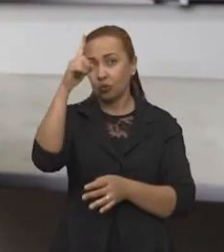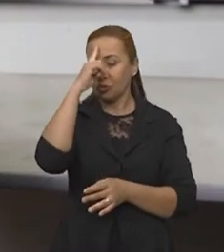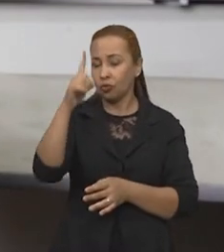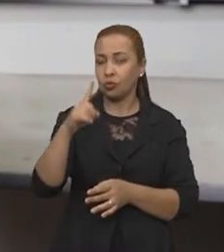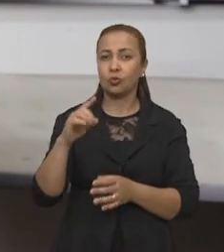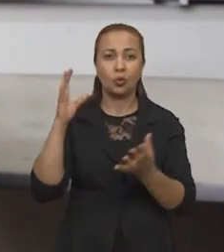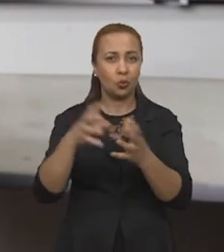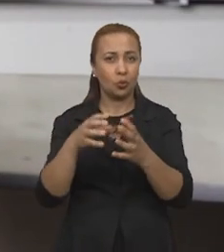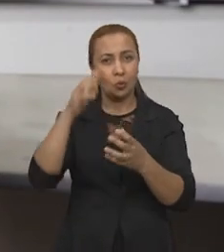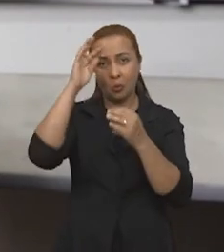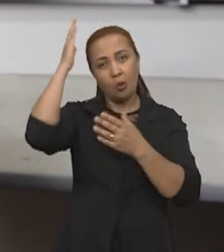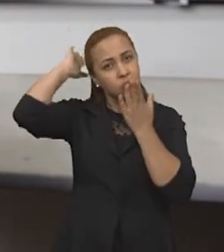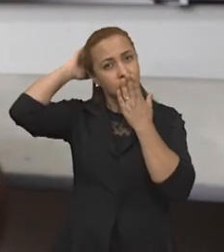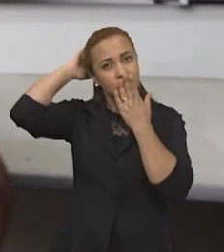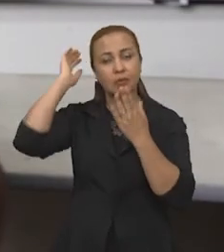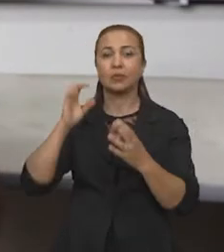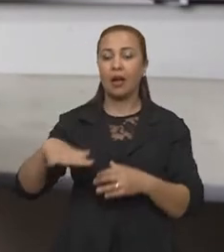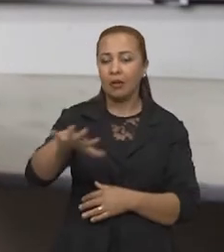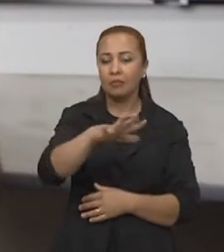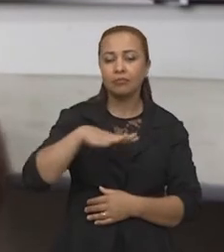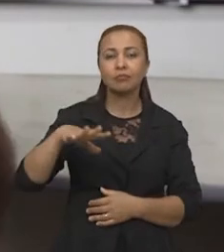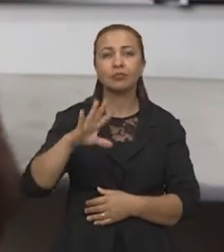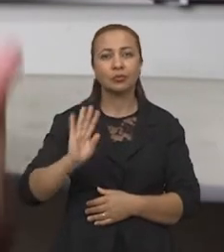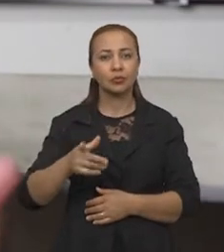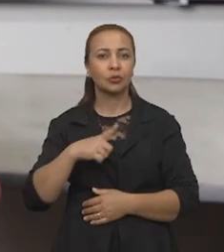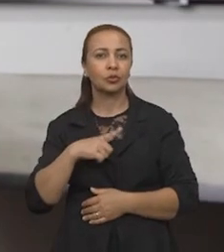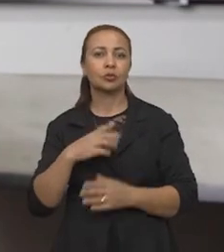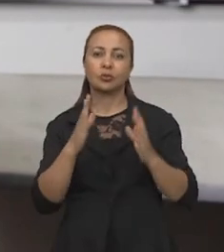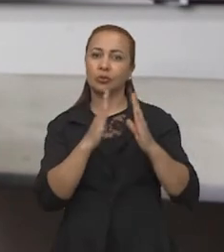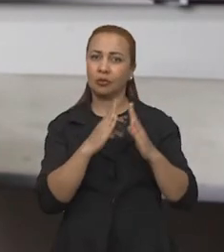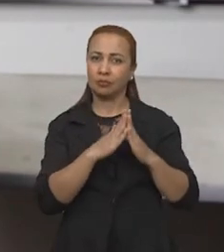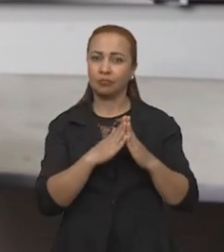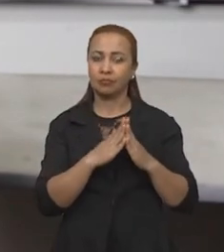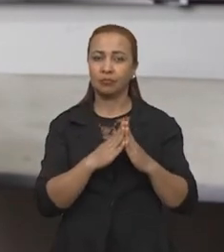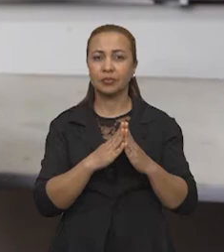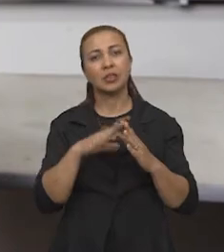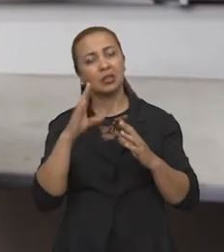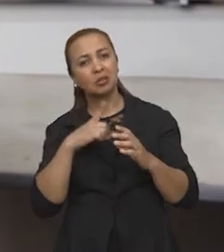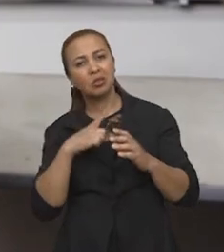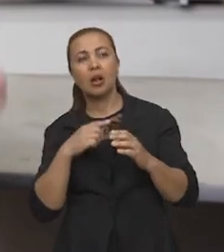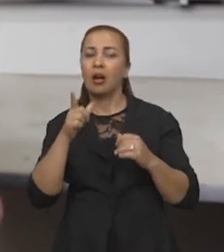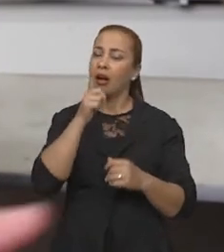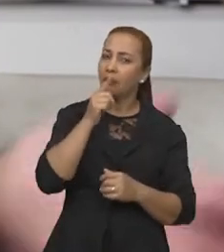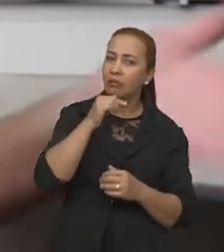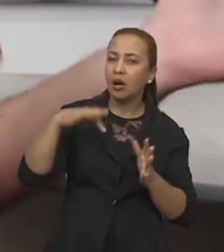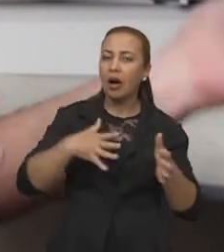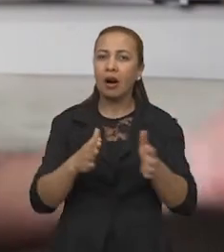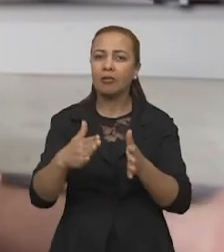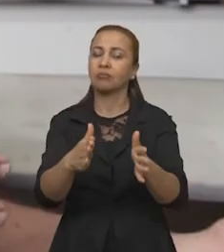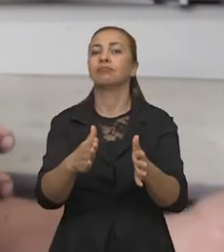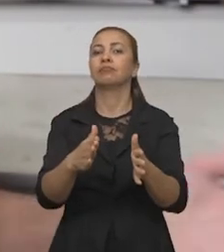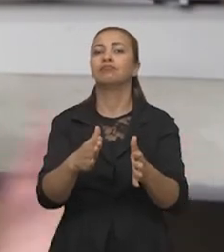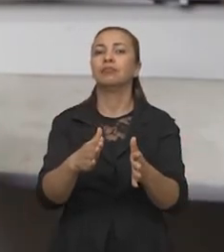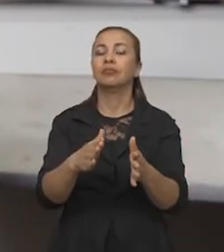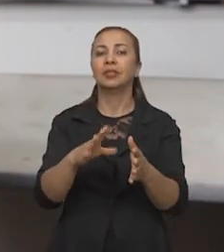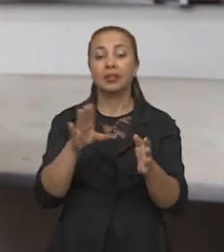deles, é a área que eles habitavam. Geralmente, né, são áreas abrejadas, mesmo, né,